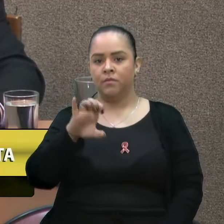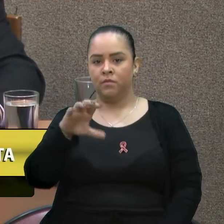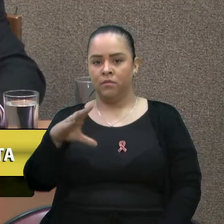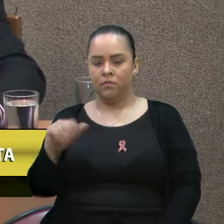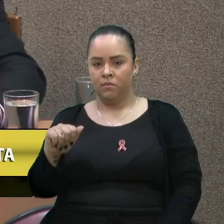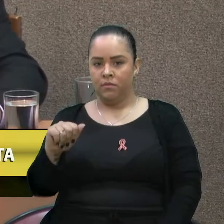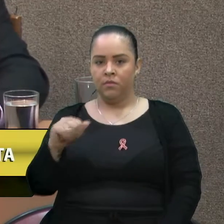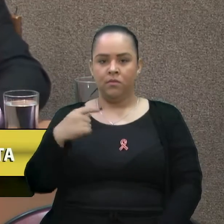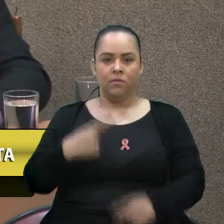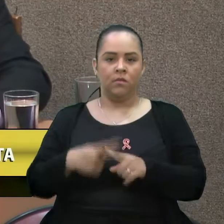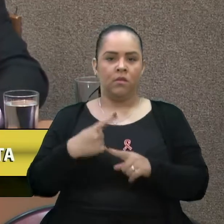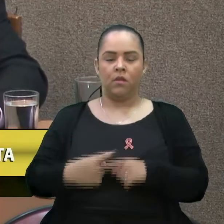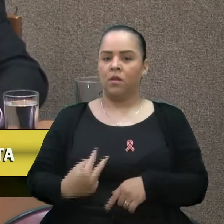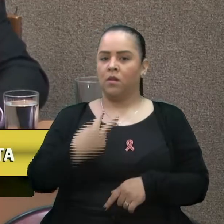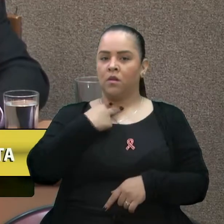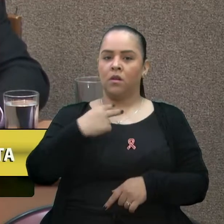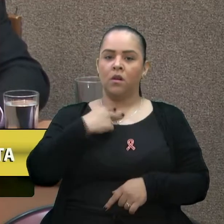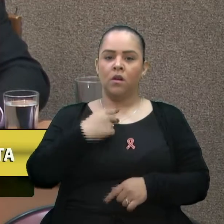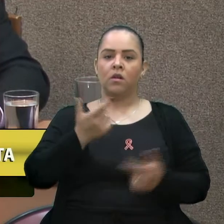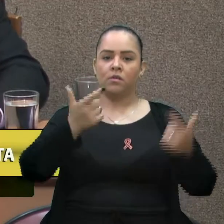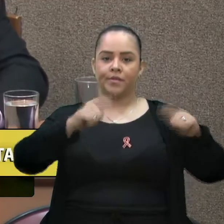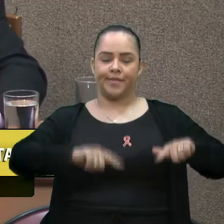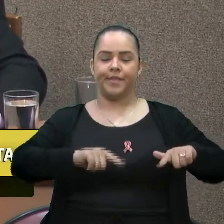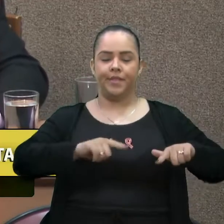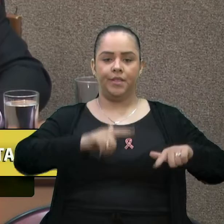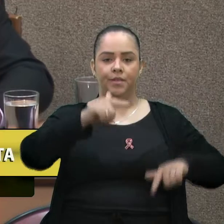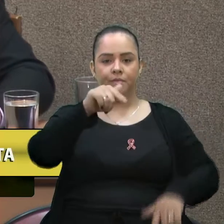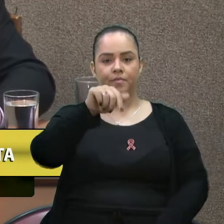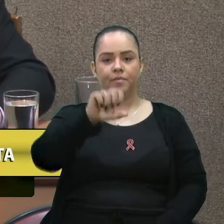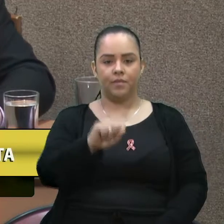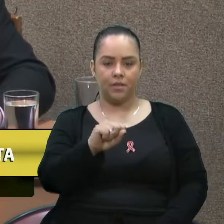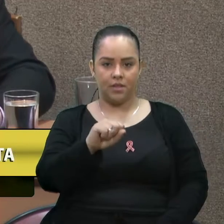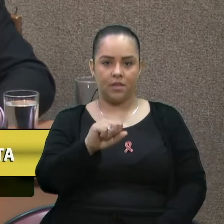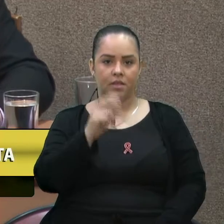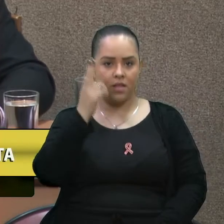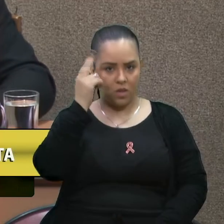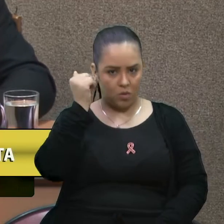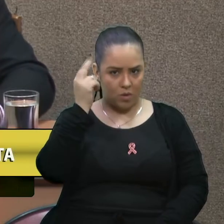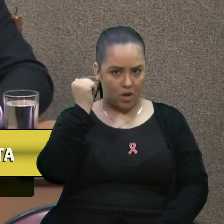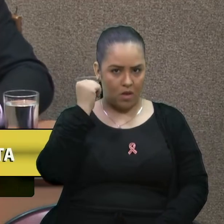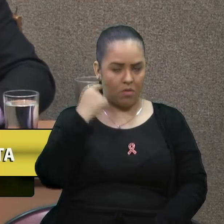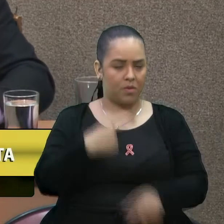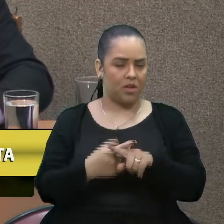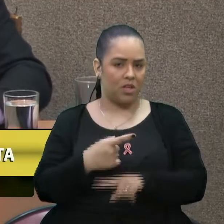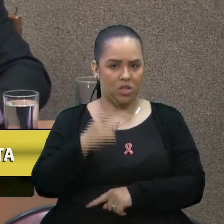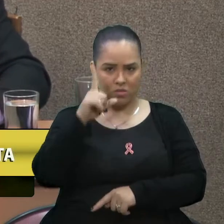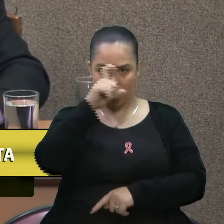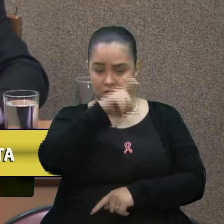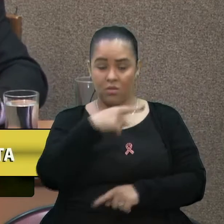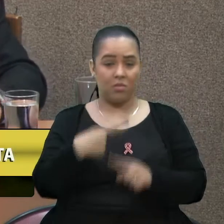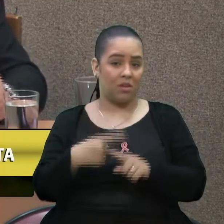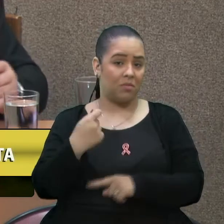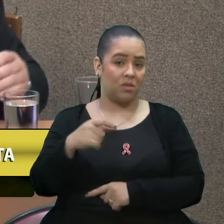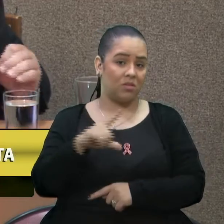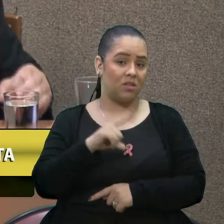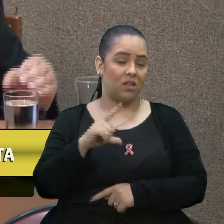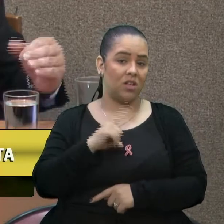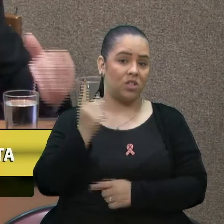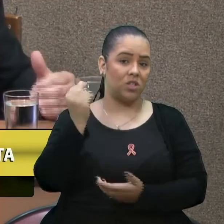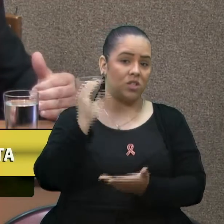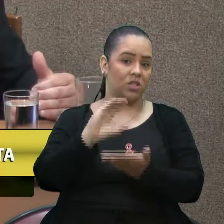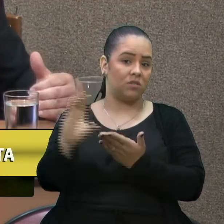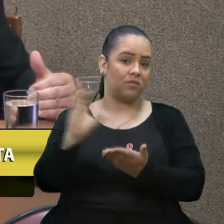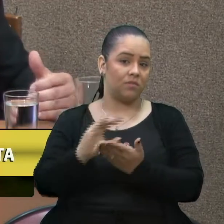se transformar numa usina de gás natural e sair da dificuldade que ela está? Por quê? Porque ela teria que fazer um investimento